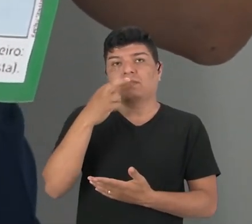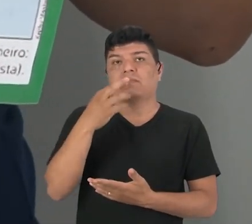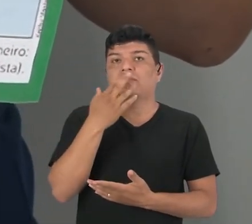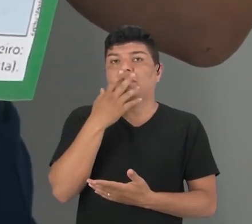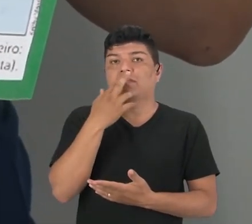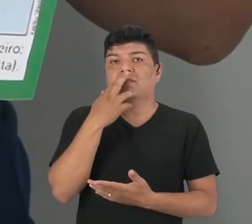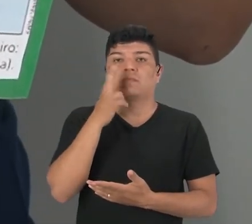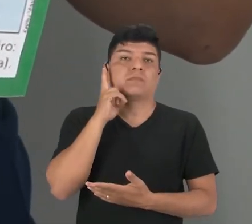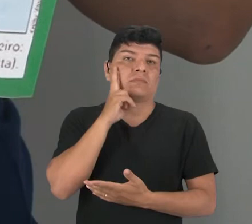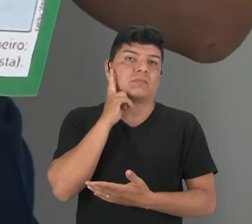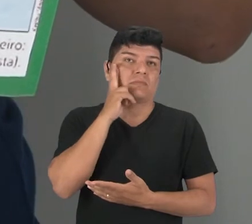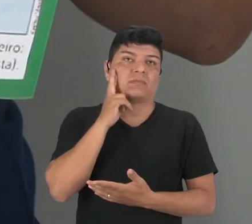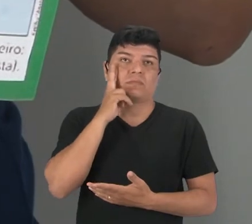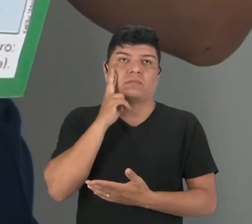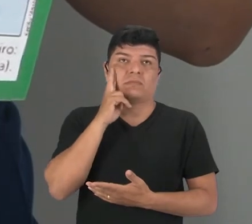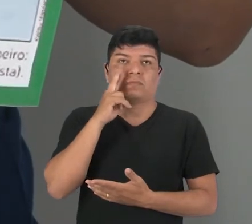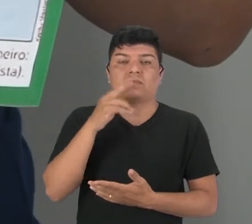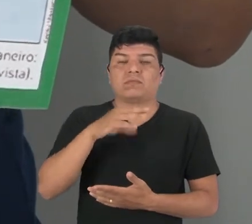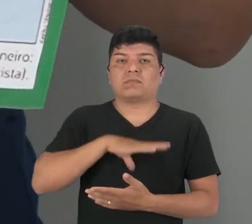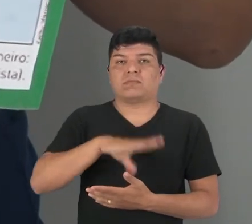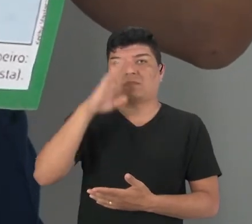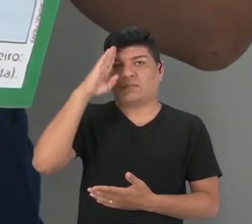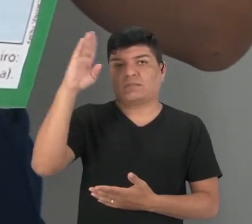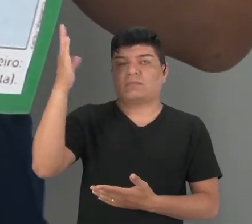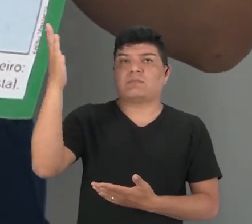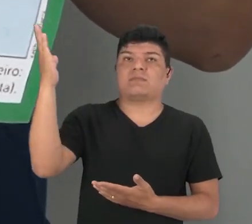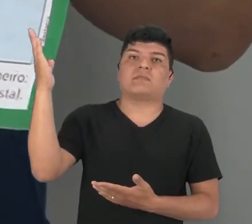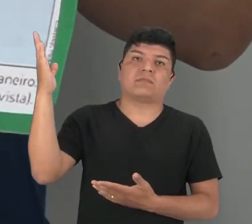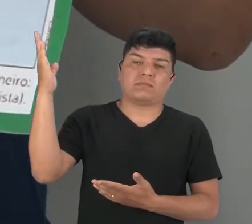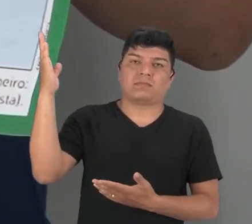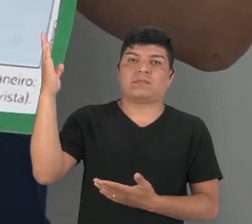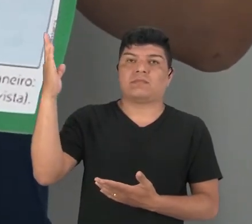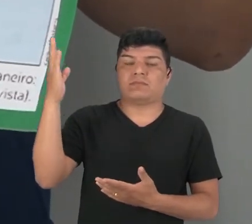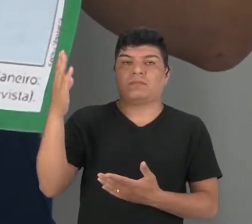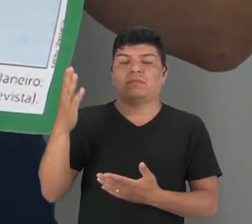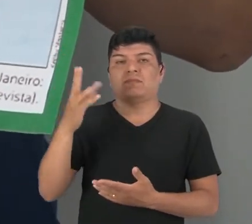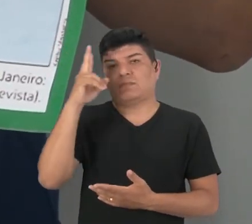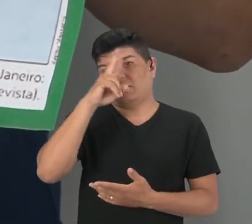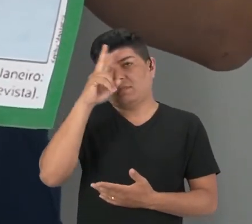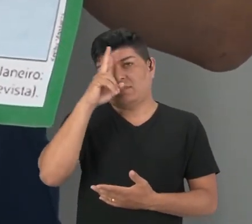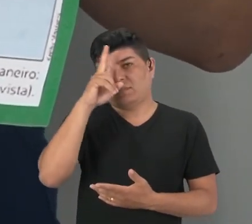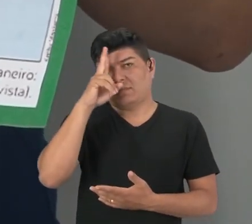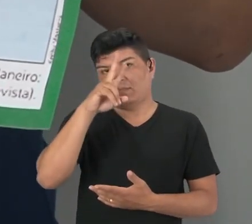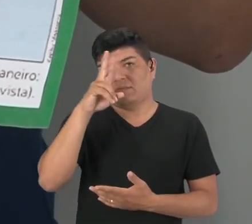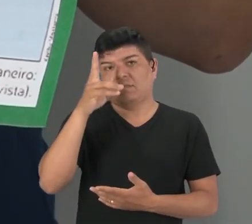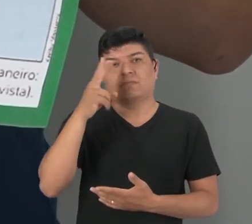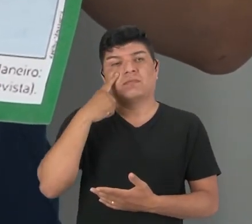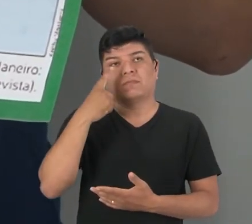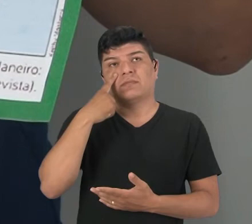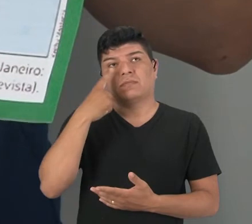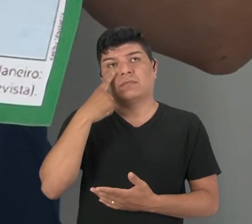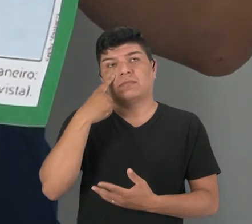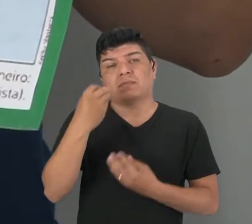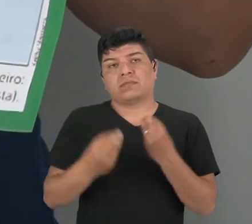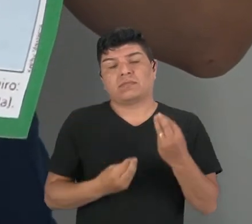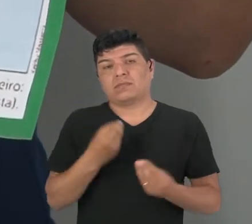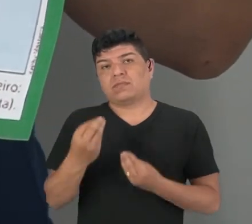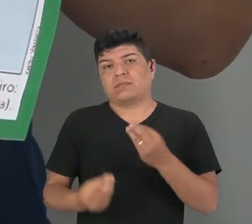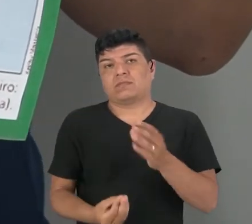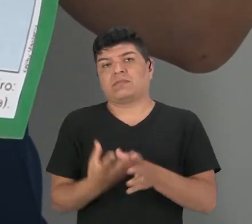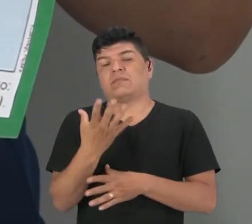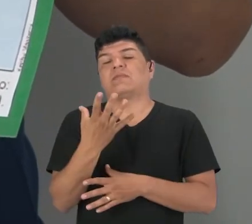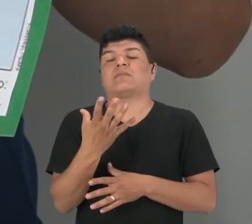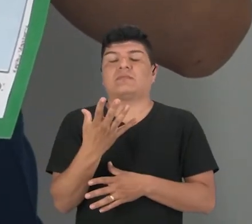rosa, que é a parte da Mesopotâmia, as primeiras cidades surgindo aqui. Lembrando, a gente acabou de ver, né, como surgiu essas